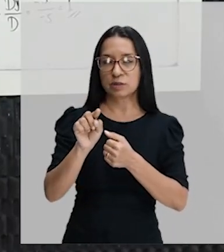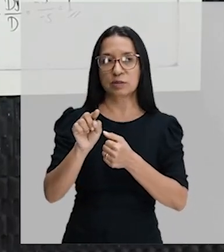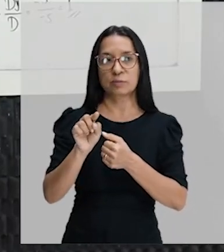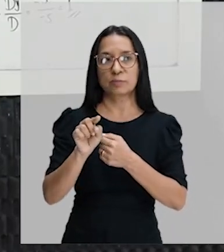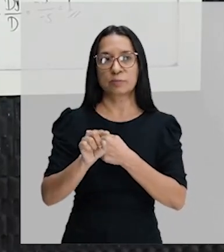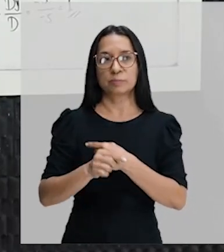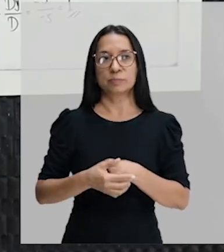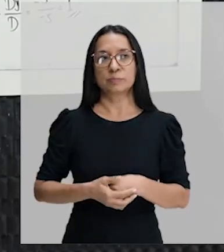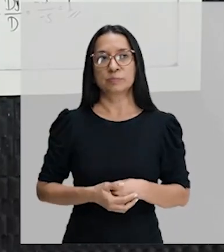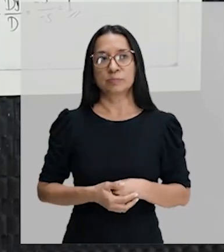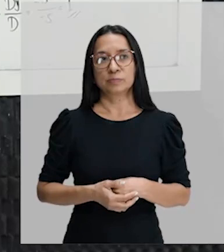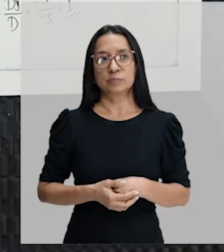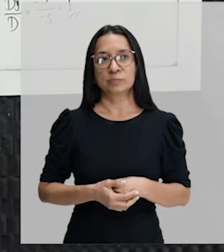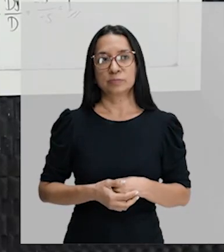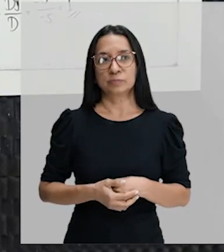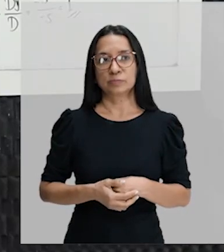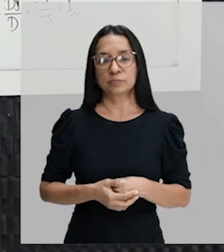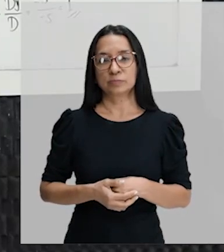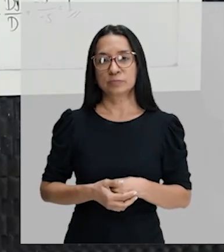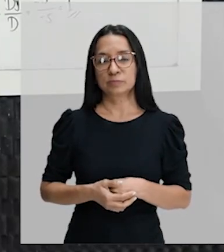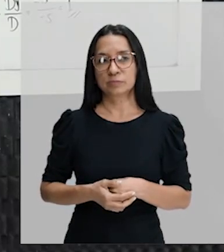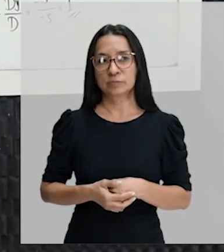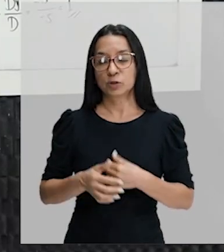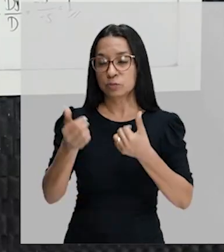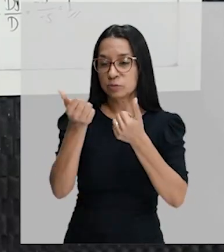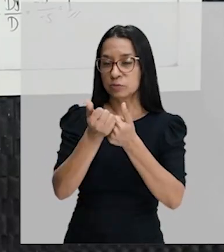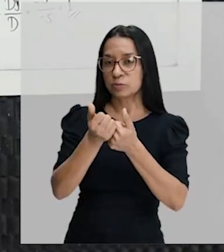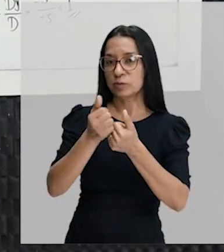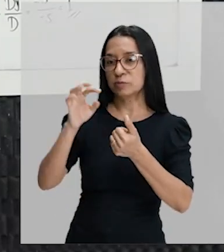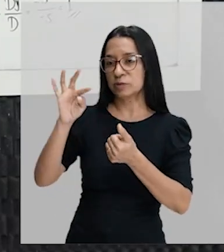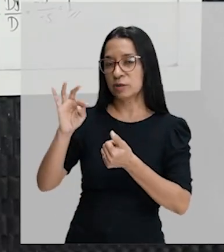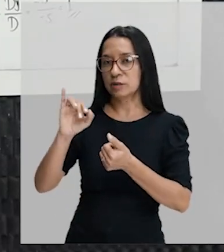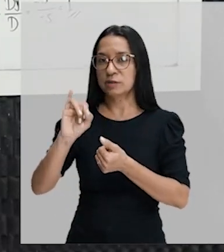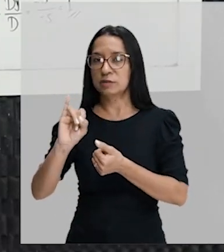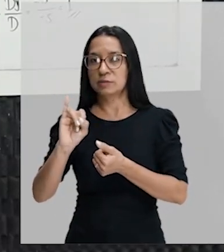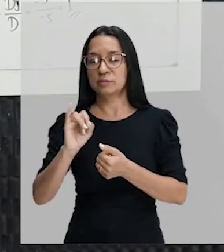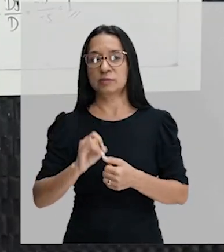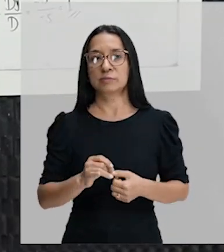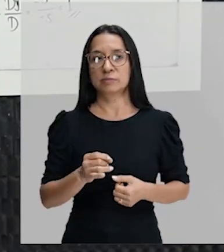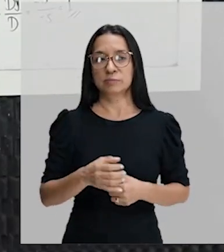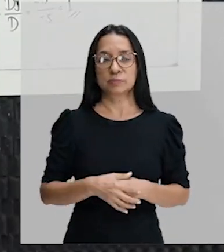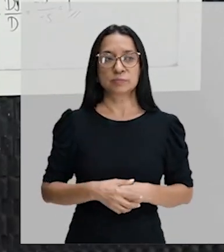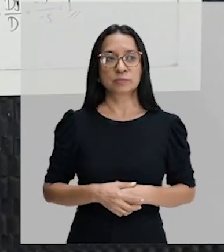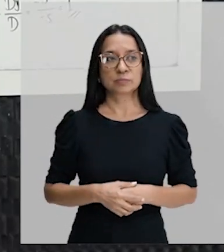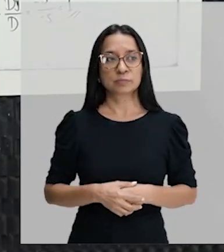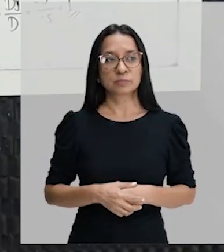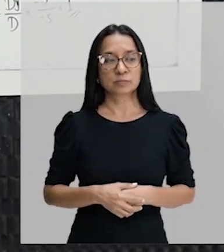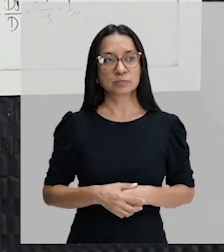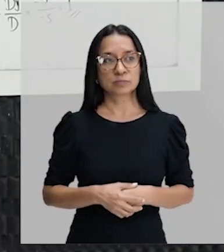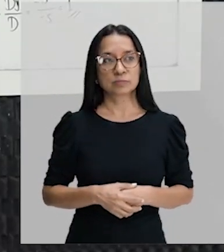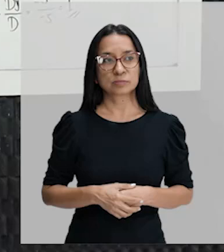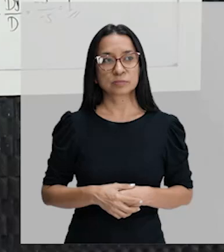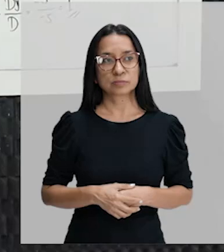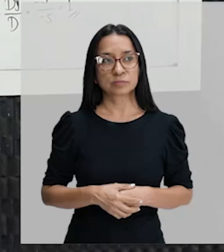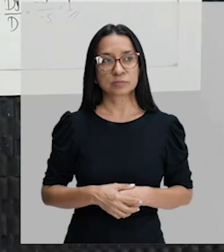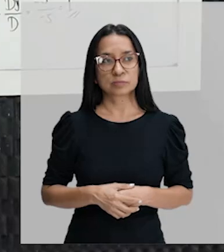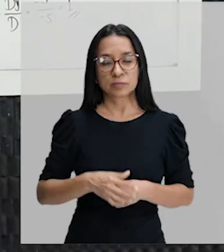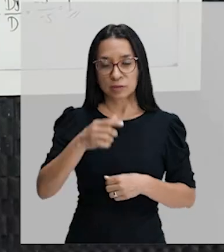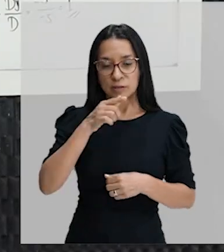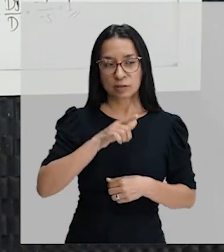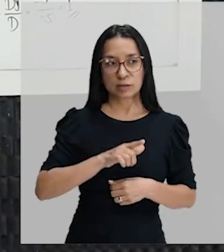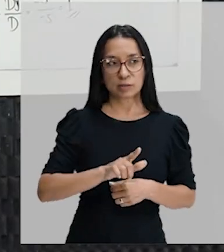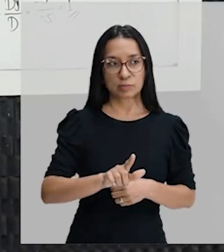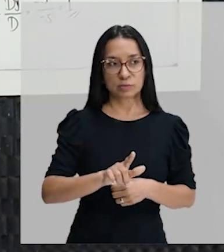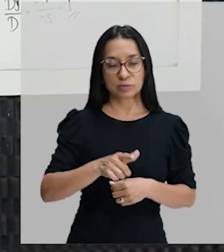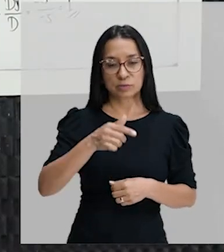de z pelos termos independentes. Beleza? Então, vou tirar, agora eu vou repetir